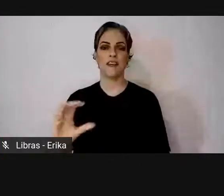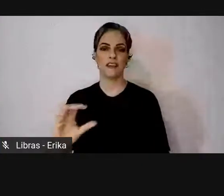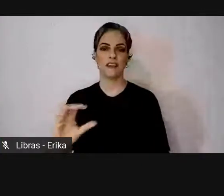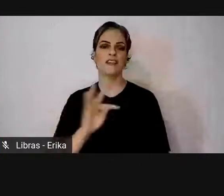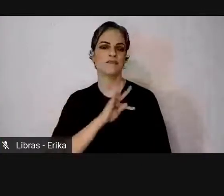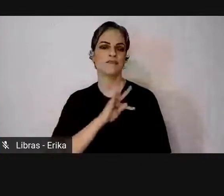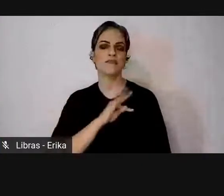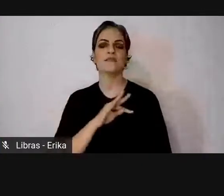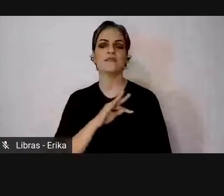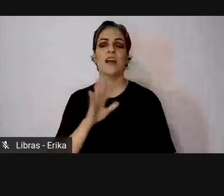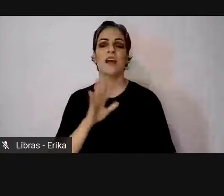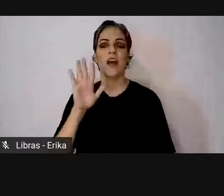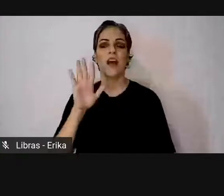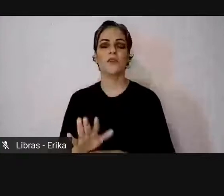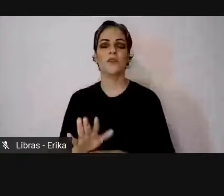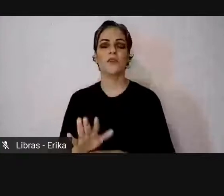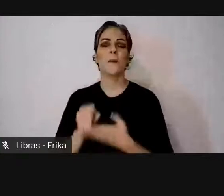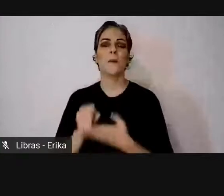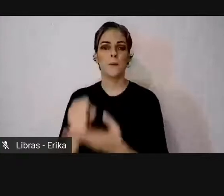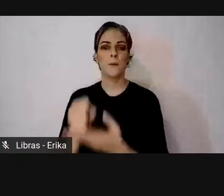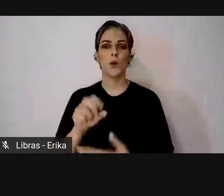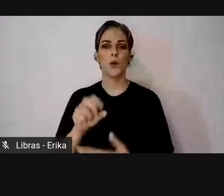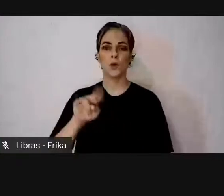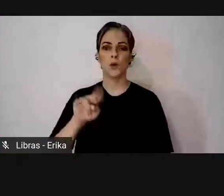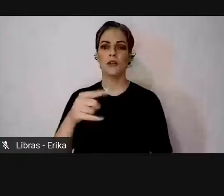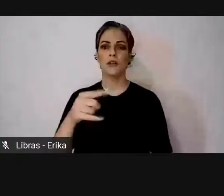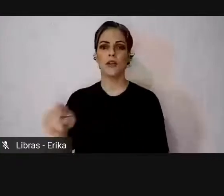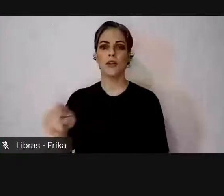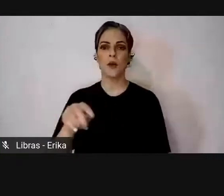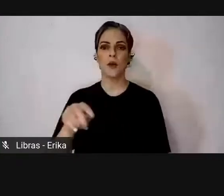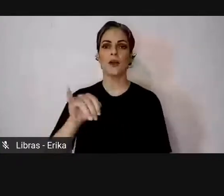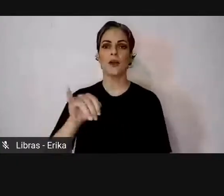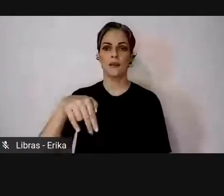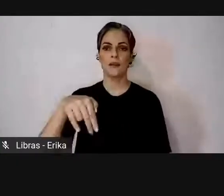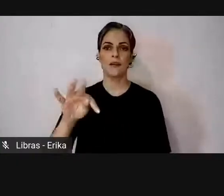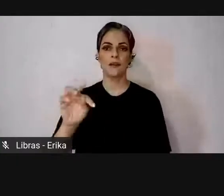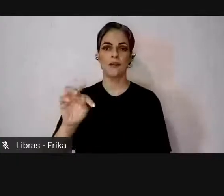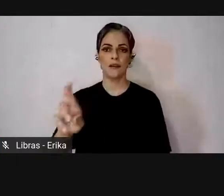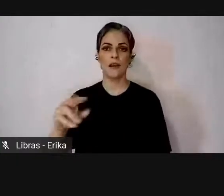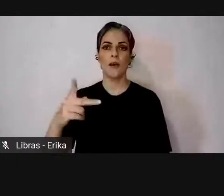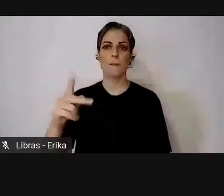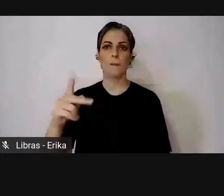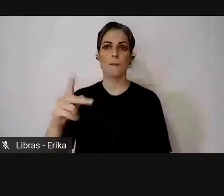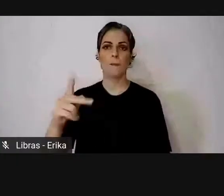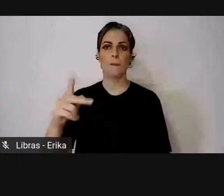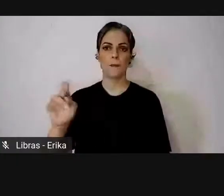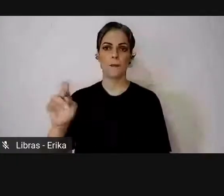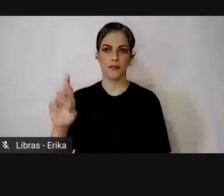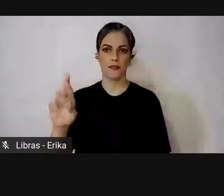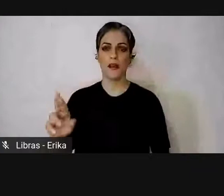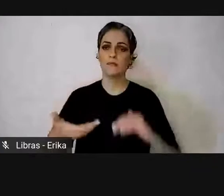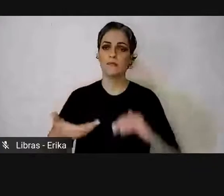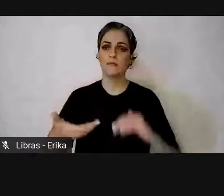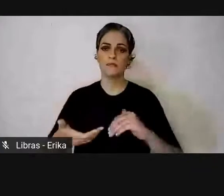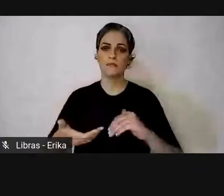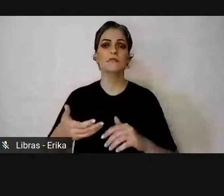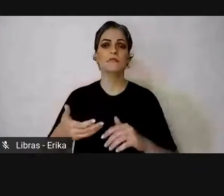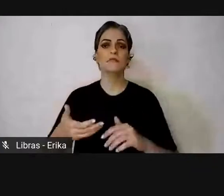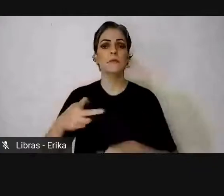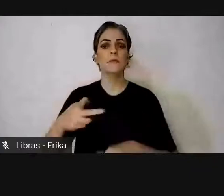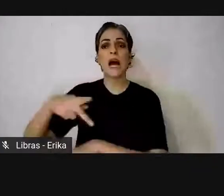Parlamentar reúne os parlamentos, né, do mundo, né, e procura cooperar com esses